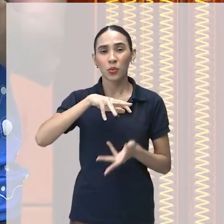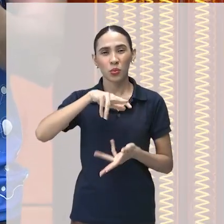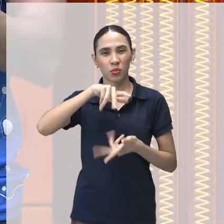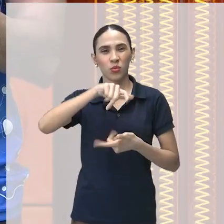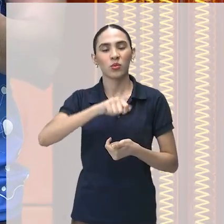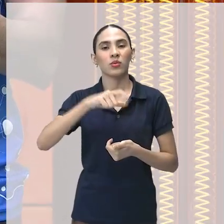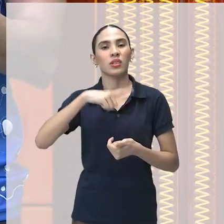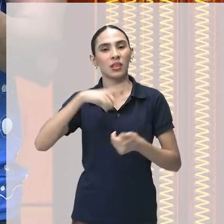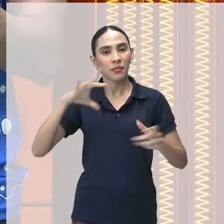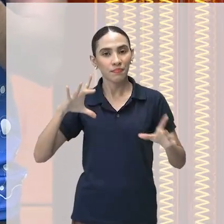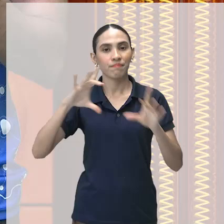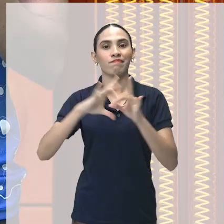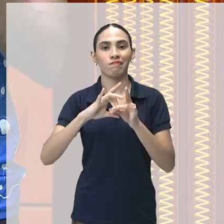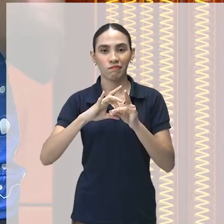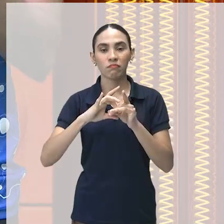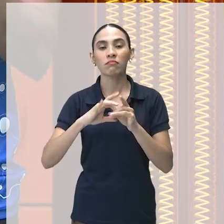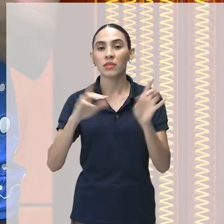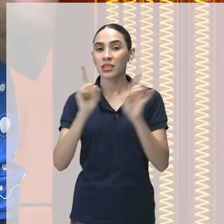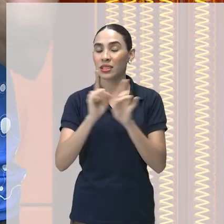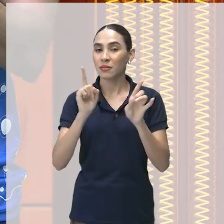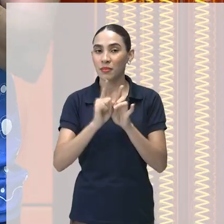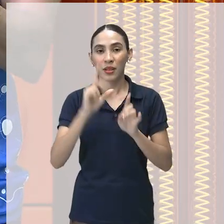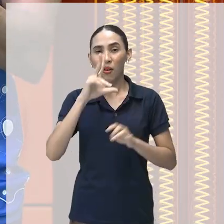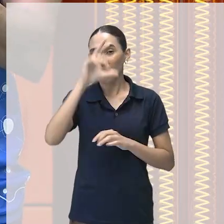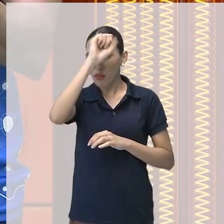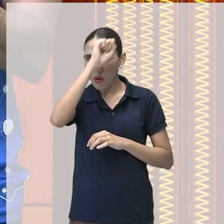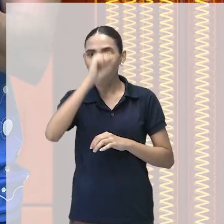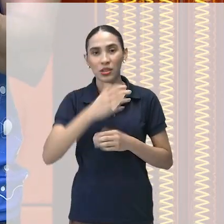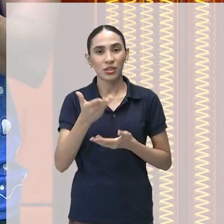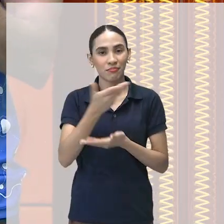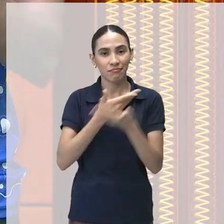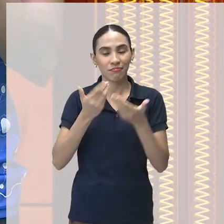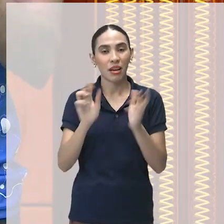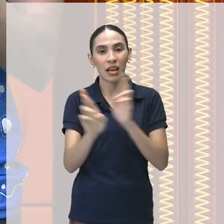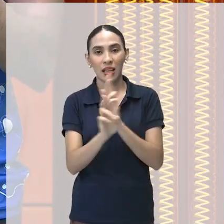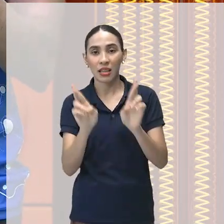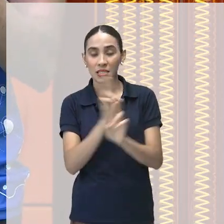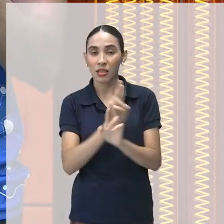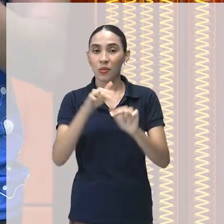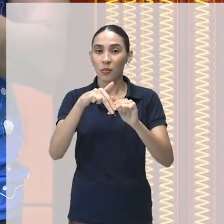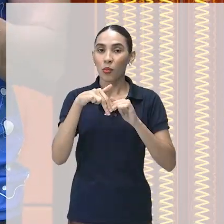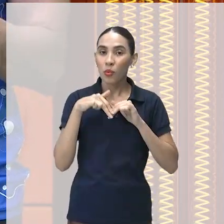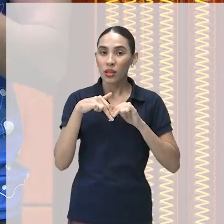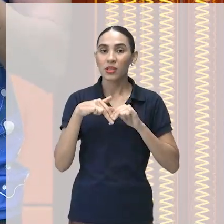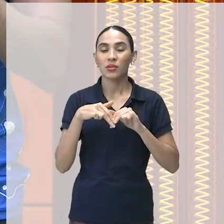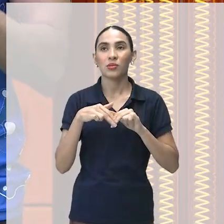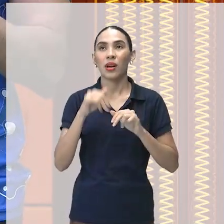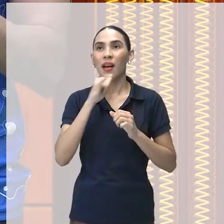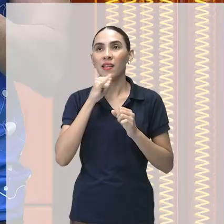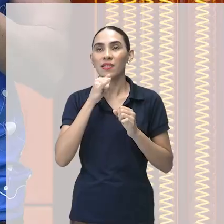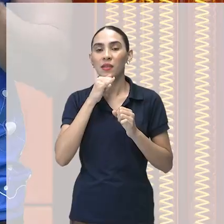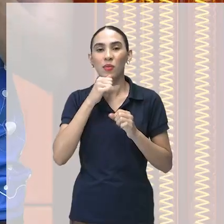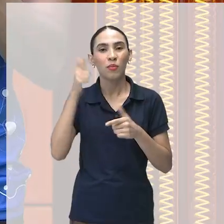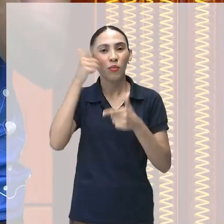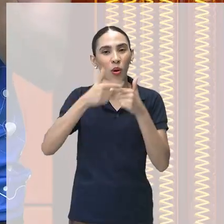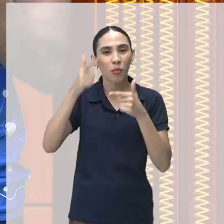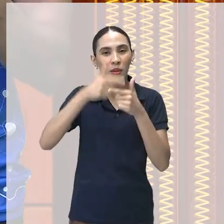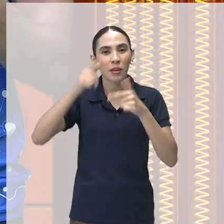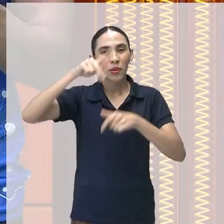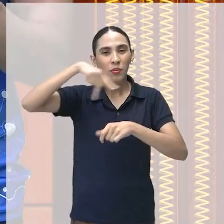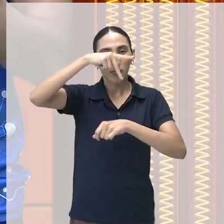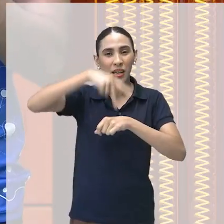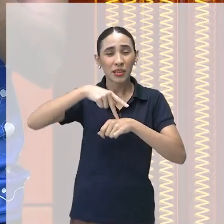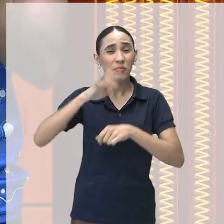muito conectadas, estão muito ligadas entre si, certo? Por isso, uma crise em um país, em especial